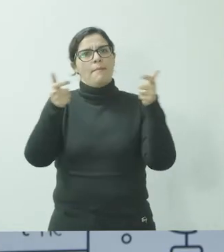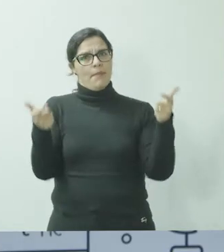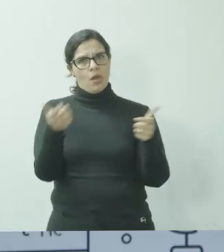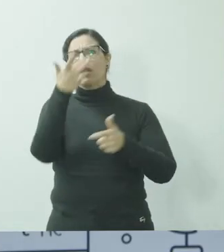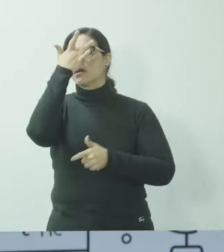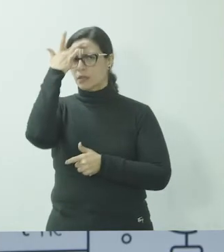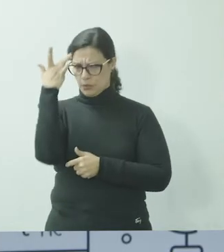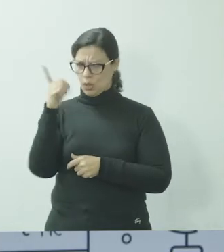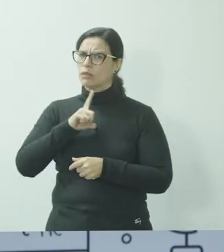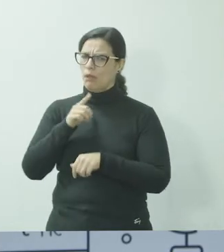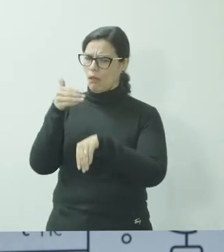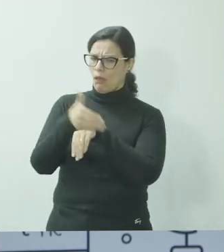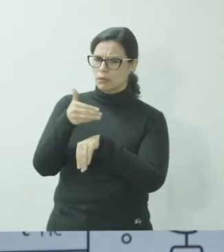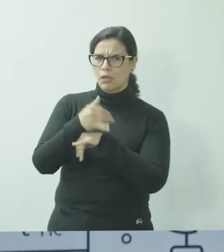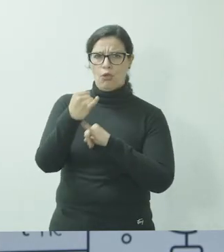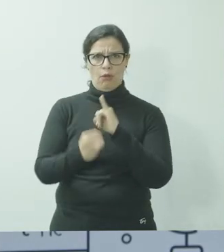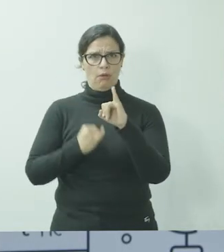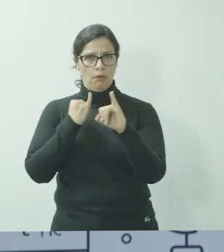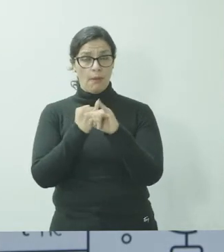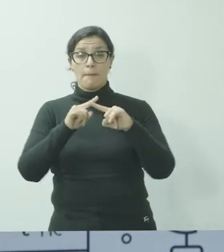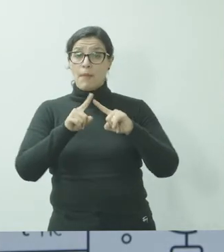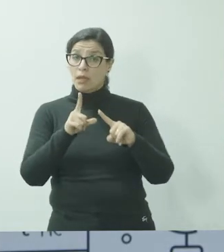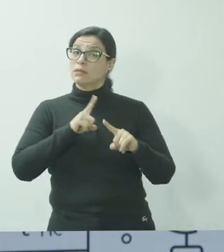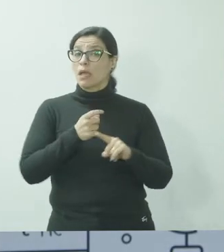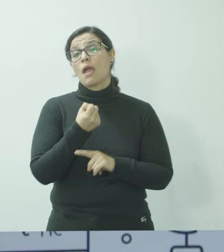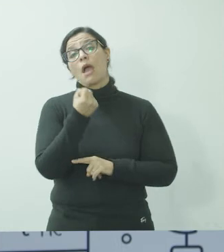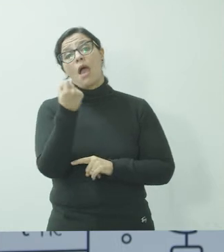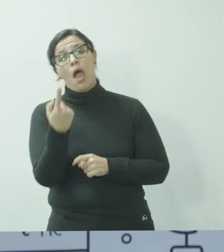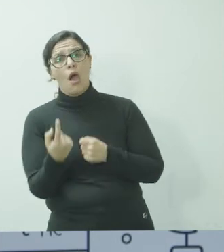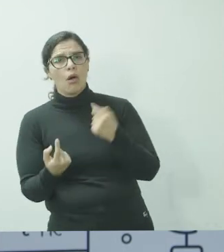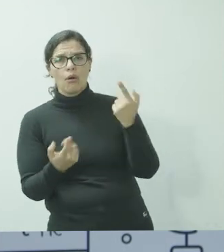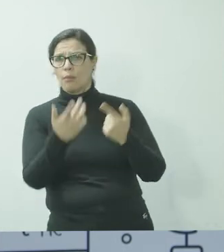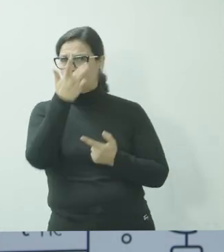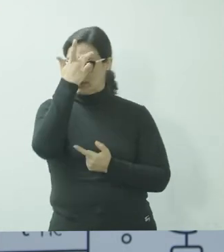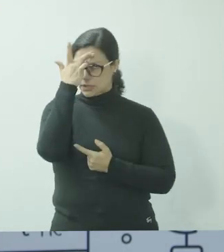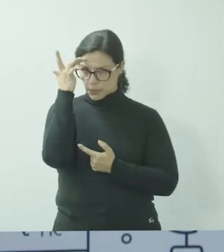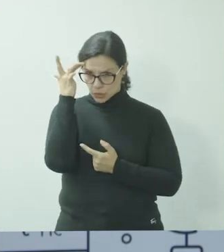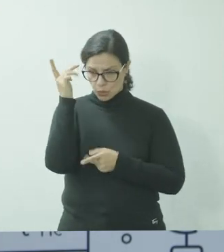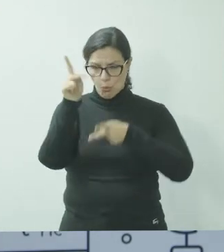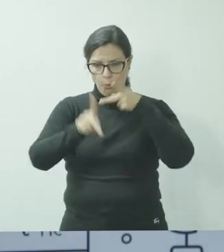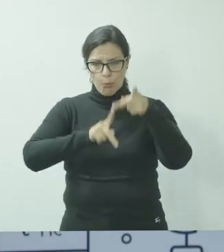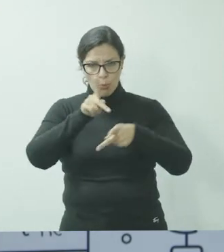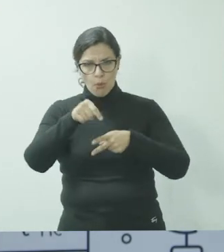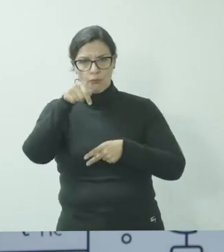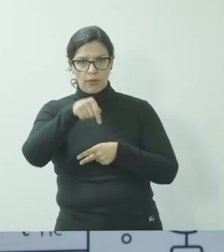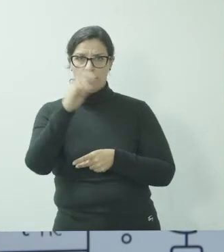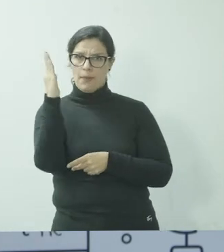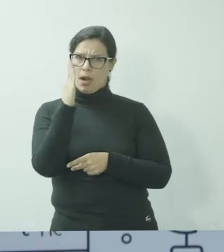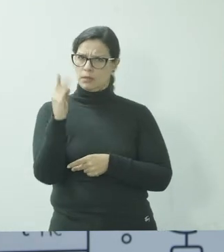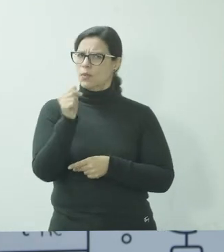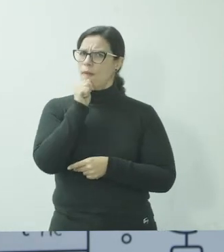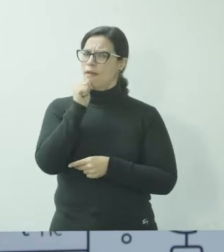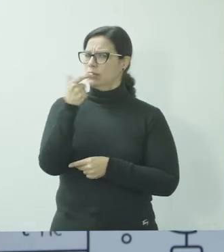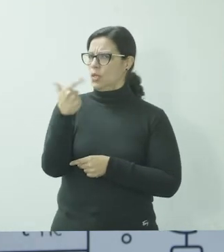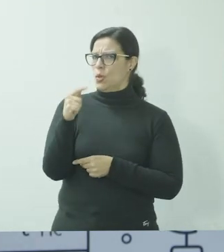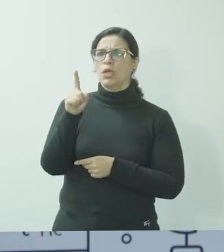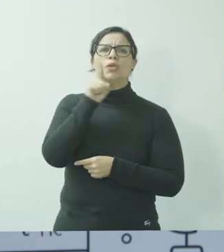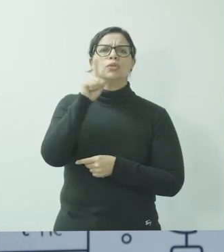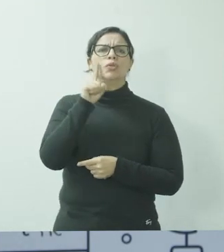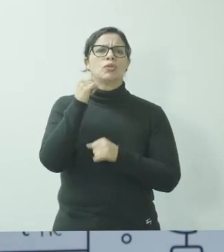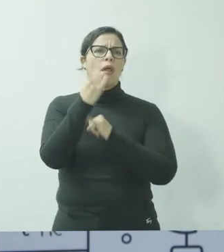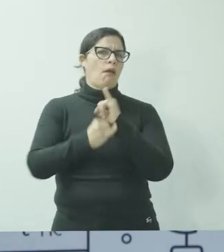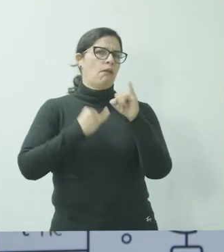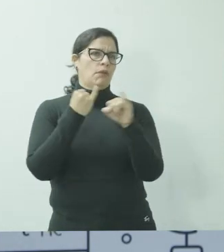acesso mas ainda há grande parte e da população que não tem o acesso cotidiano à